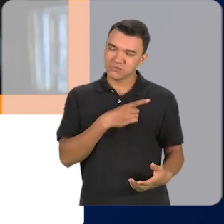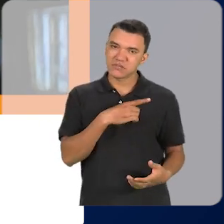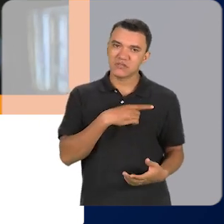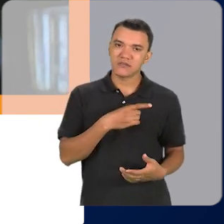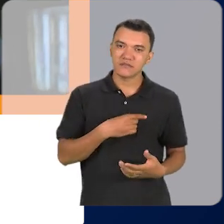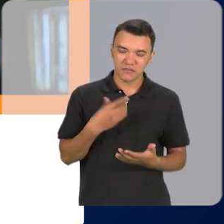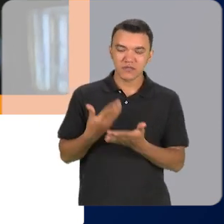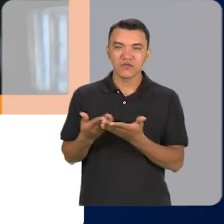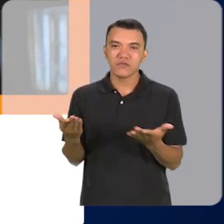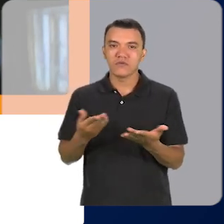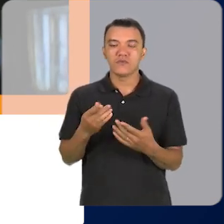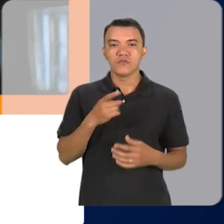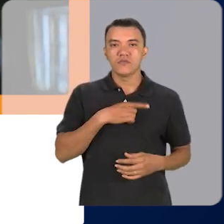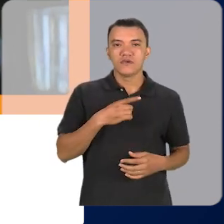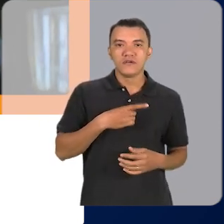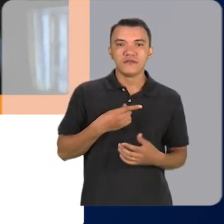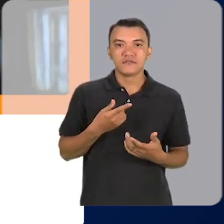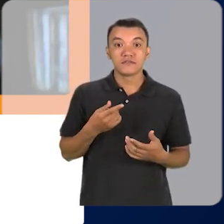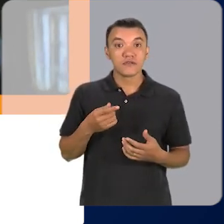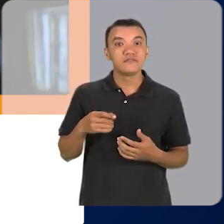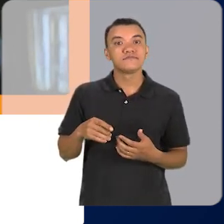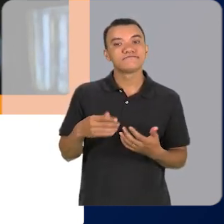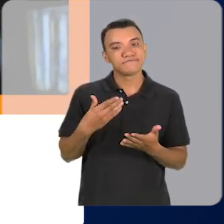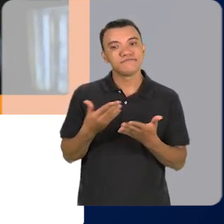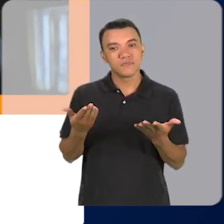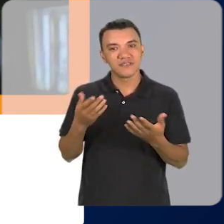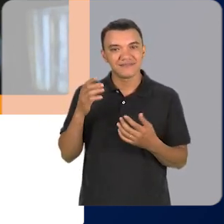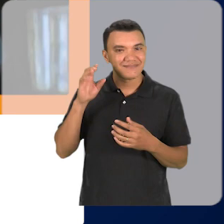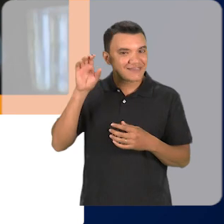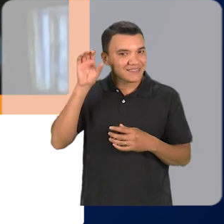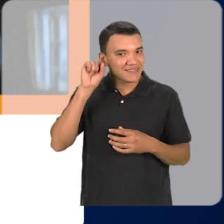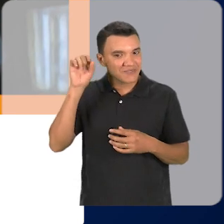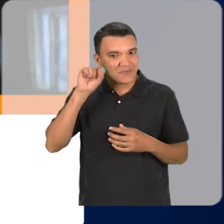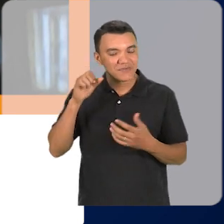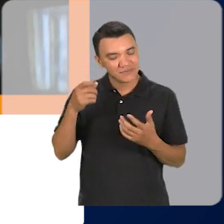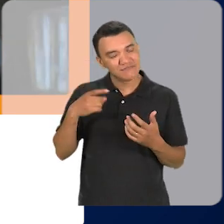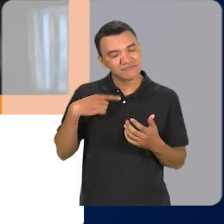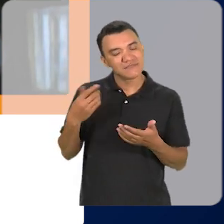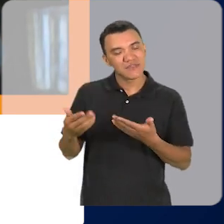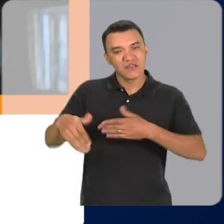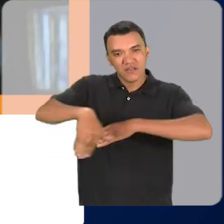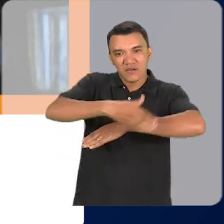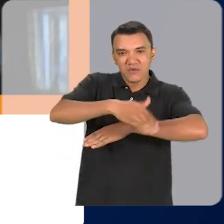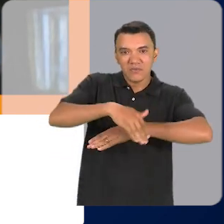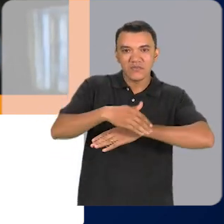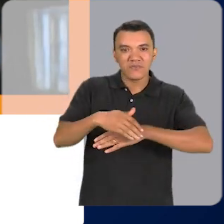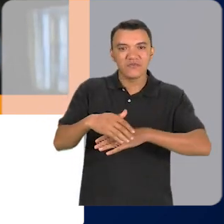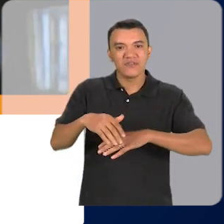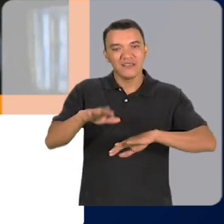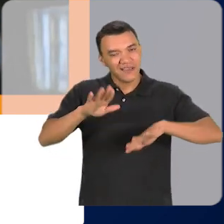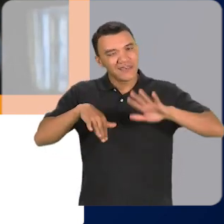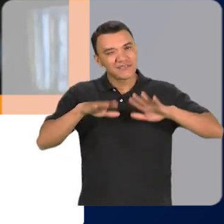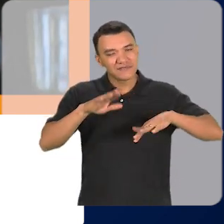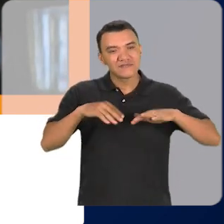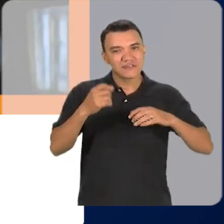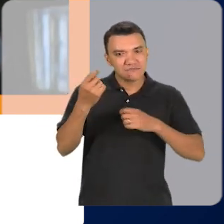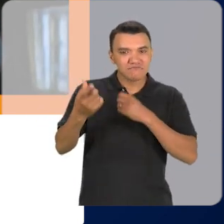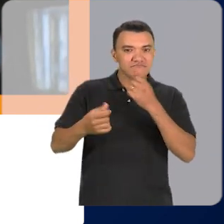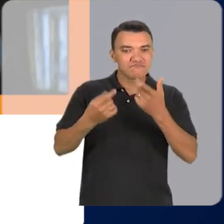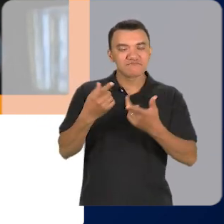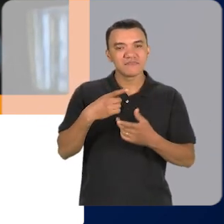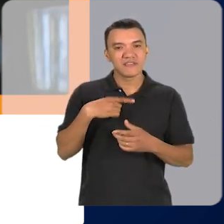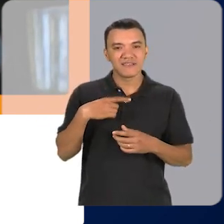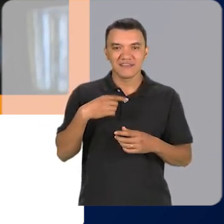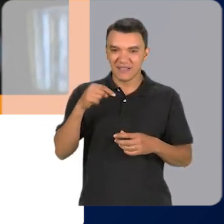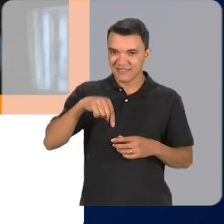estamos justamente falando que ainda escutamos, né, isso nas nossas ruas, eu também ainda escuto aqui